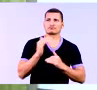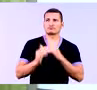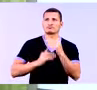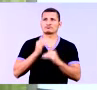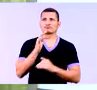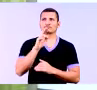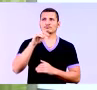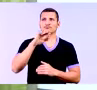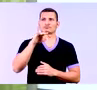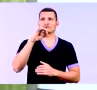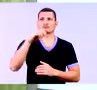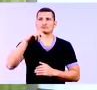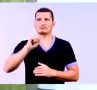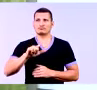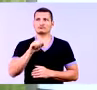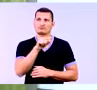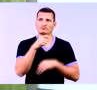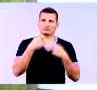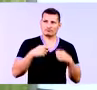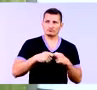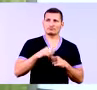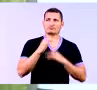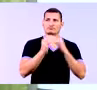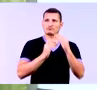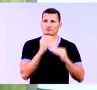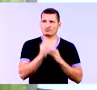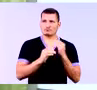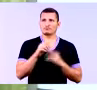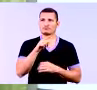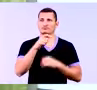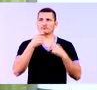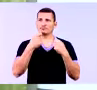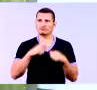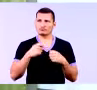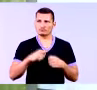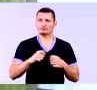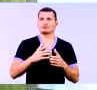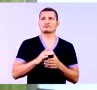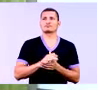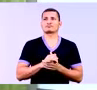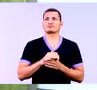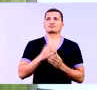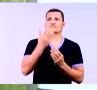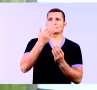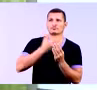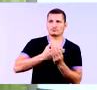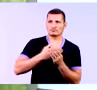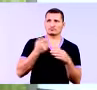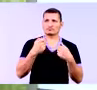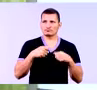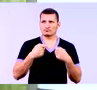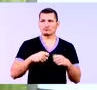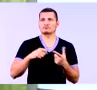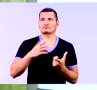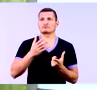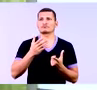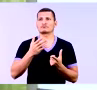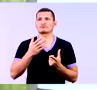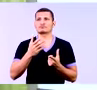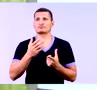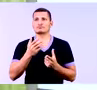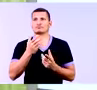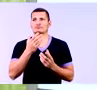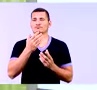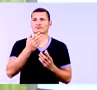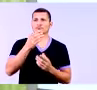funcional. Ela precisa de banco de dados, ela precisa de arquivos, de geração de arquivos, de